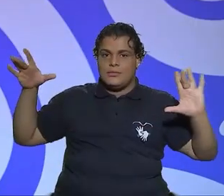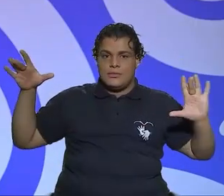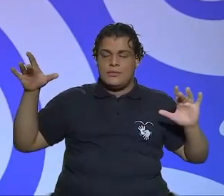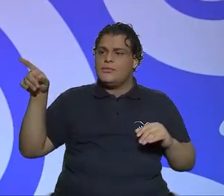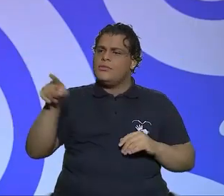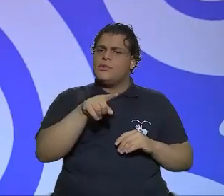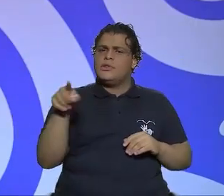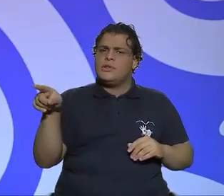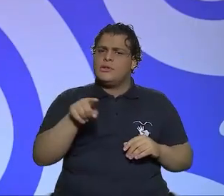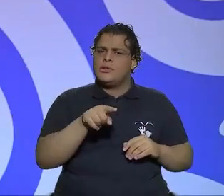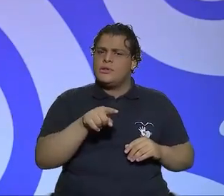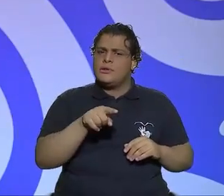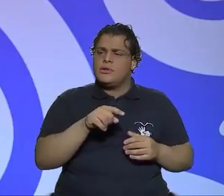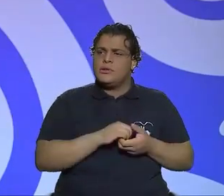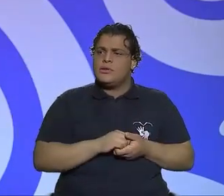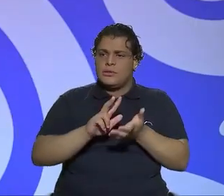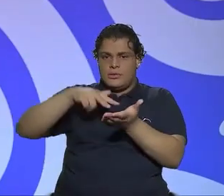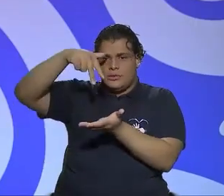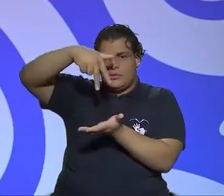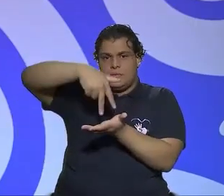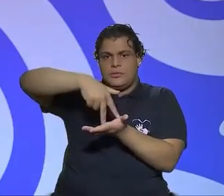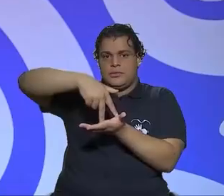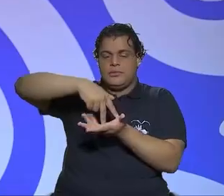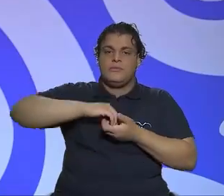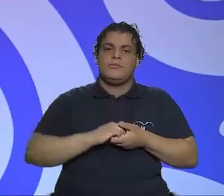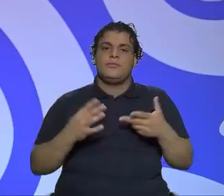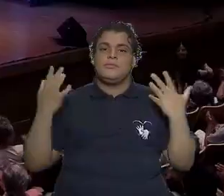estão aqui para a gente aplaudir? Levantem-se.